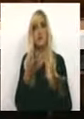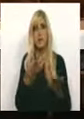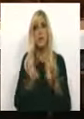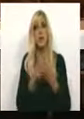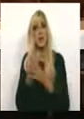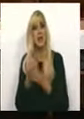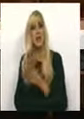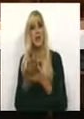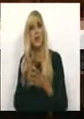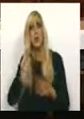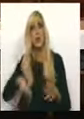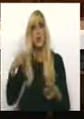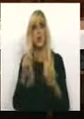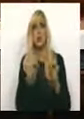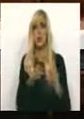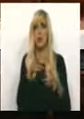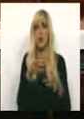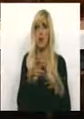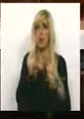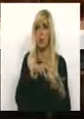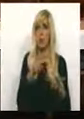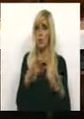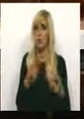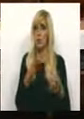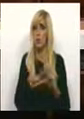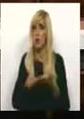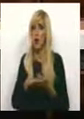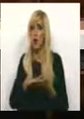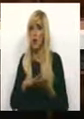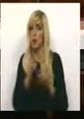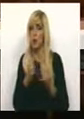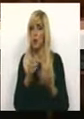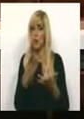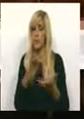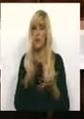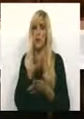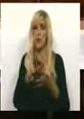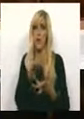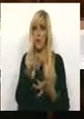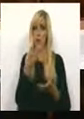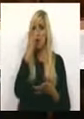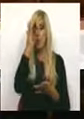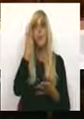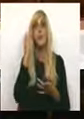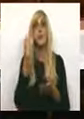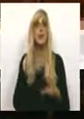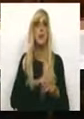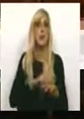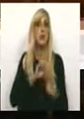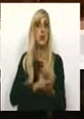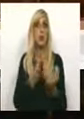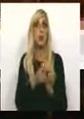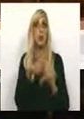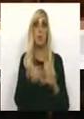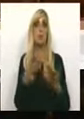de riqueza começava no montado e consolidava-se na fábrica. Os tempos mudam, mas